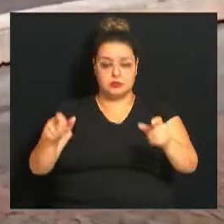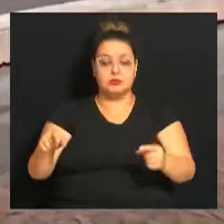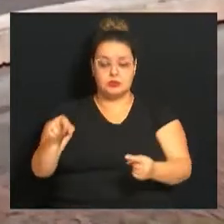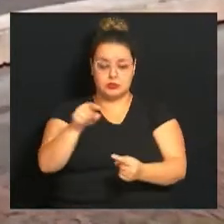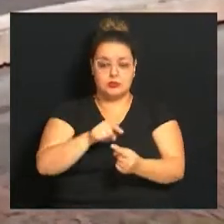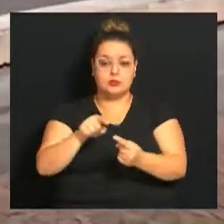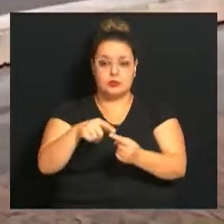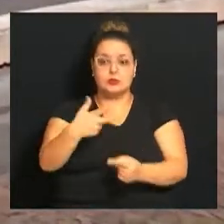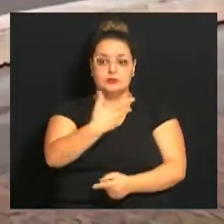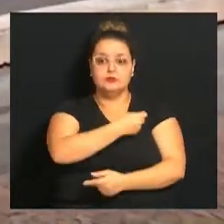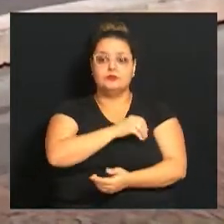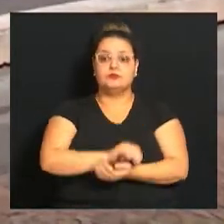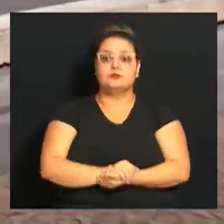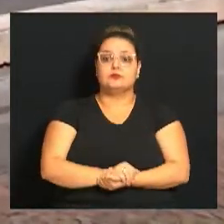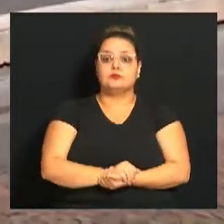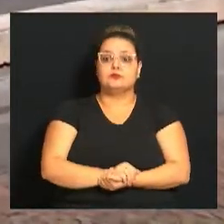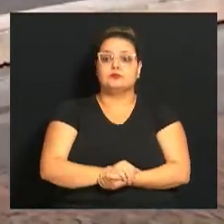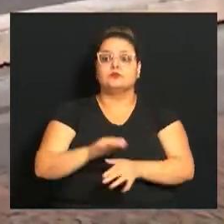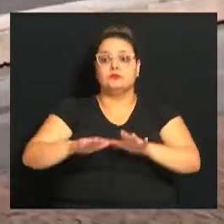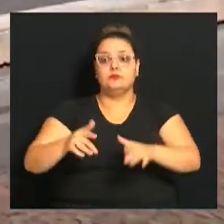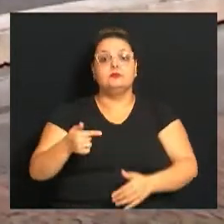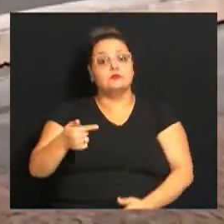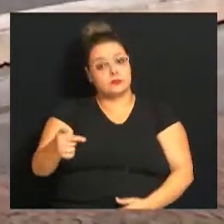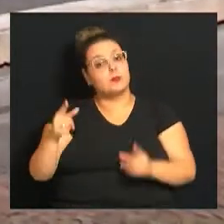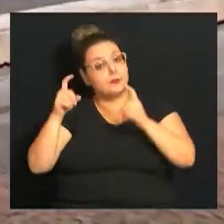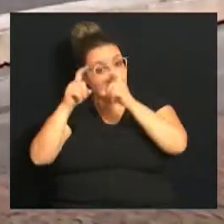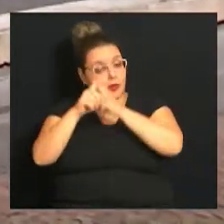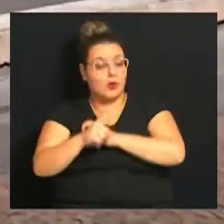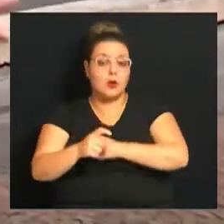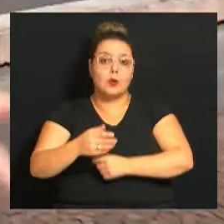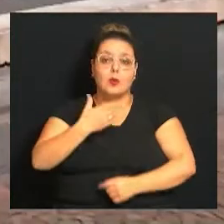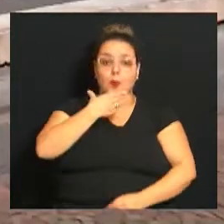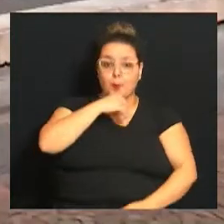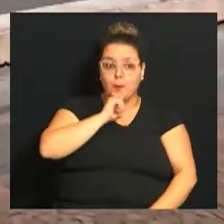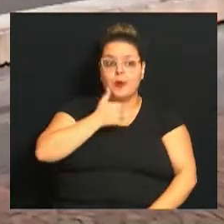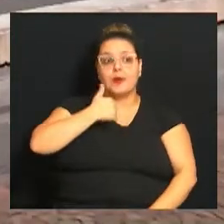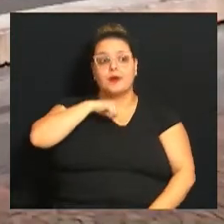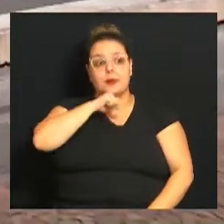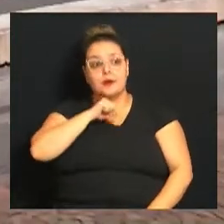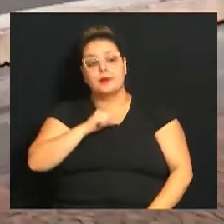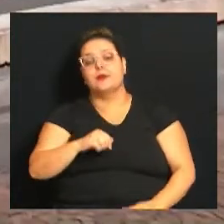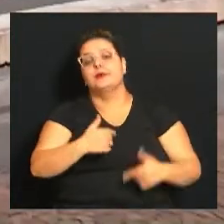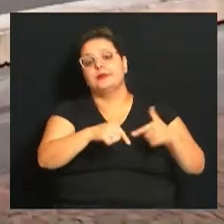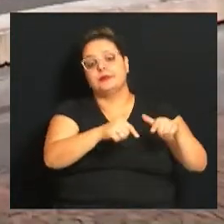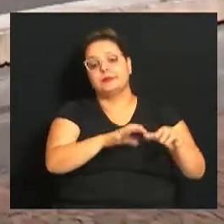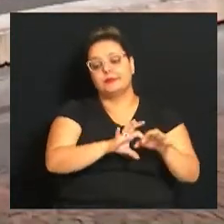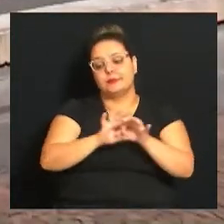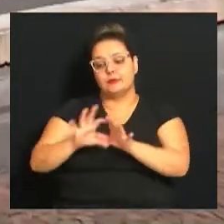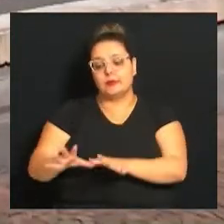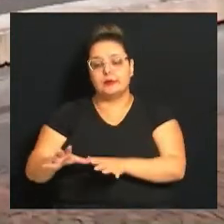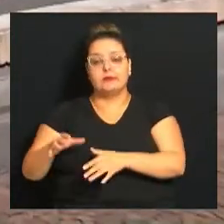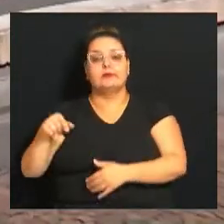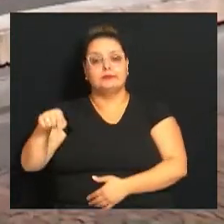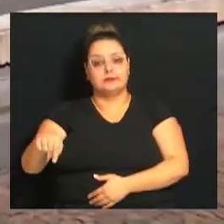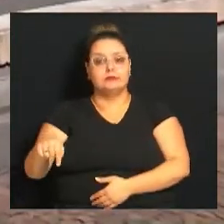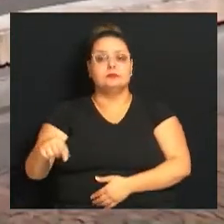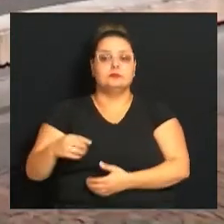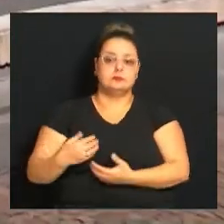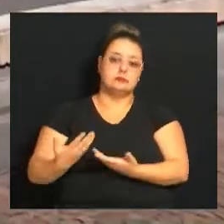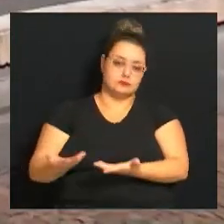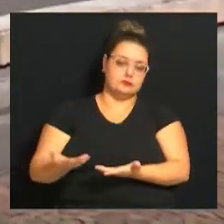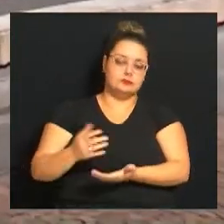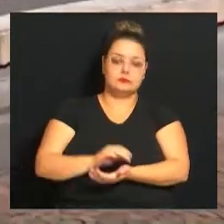que procurem. Às vezes, durante a semana é complicado, porque os pais têm que deixar os seus serviços para levarem os filhos. Então, o sábado é uma oportunidade. A gente